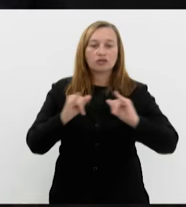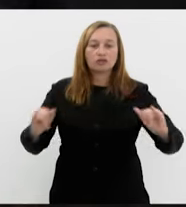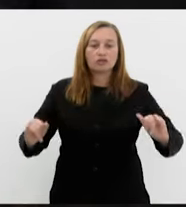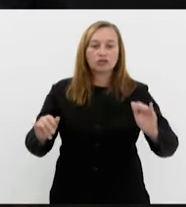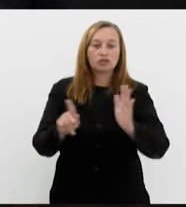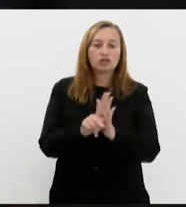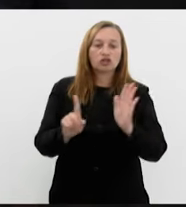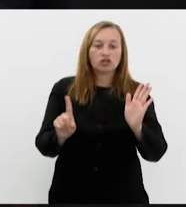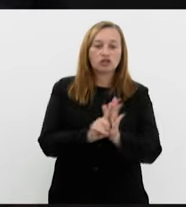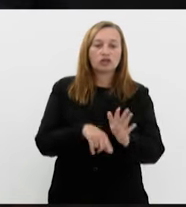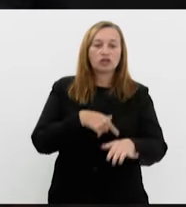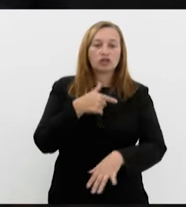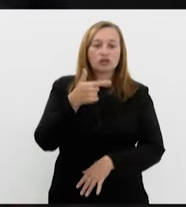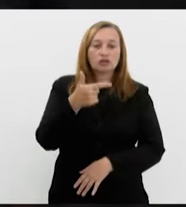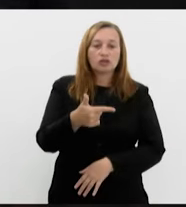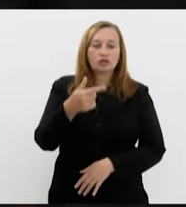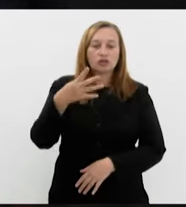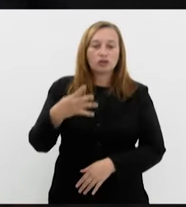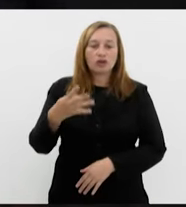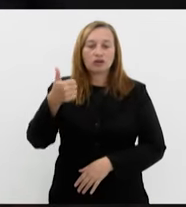Anuncio o projeto de lei número